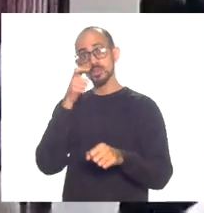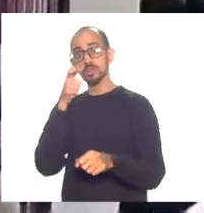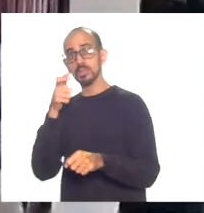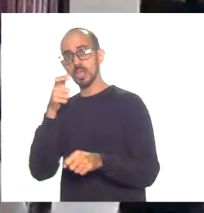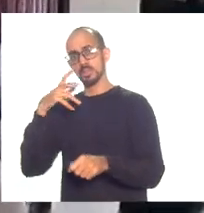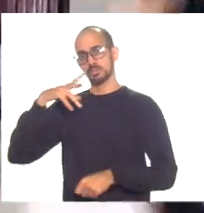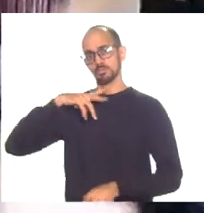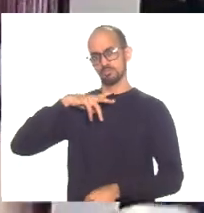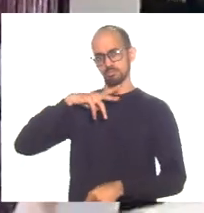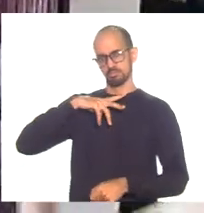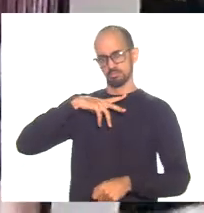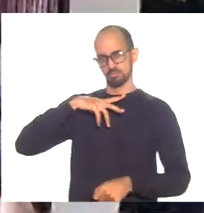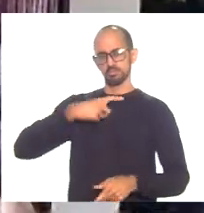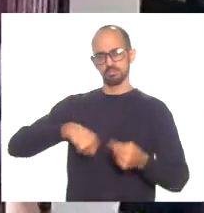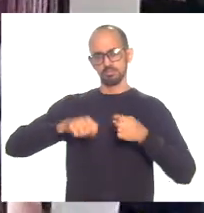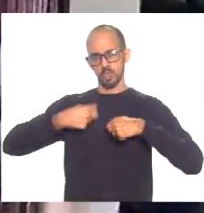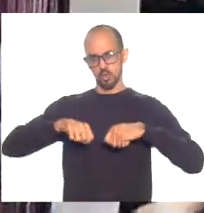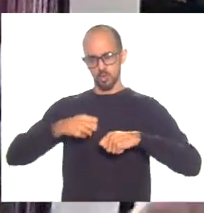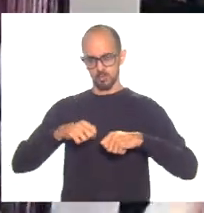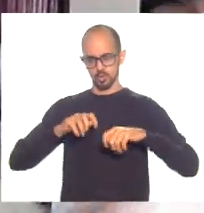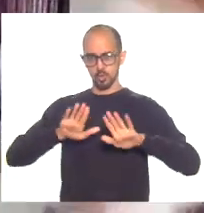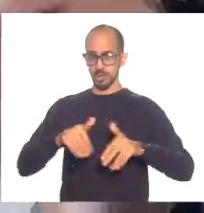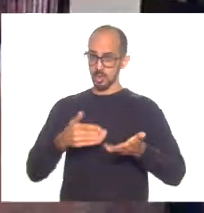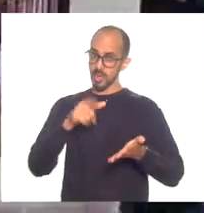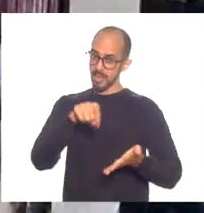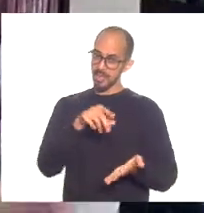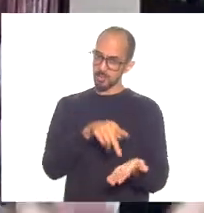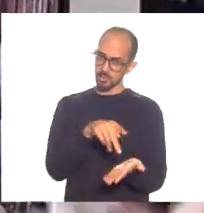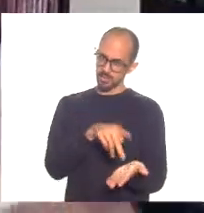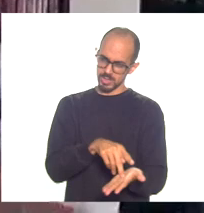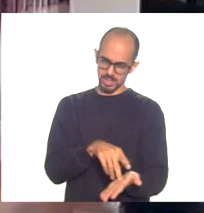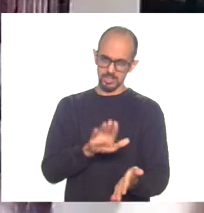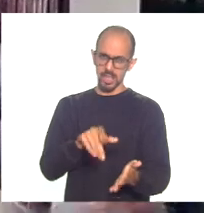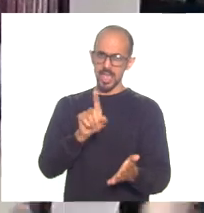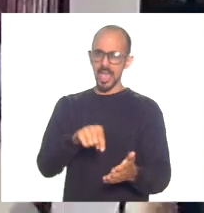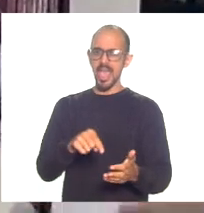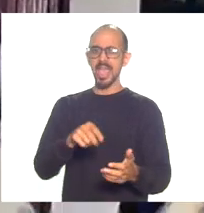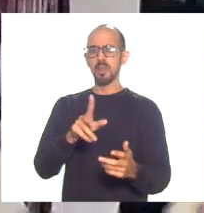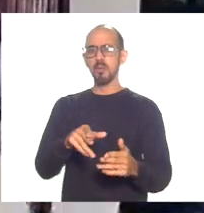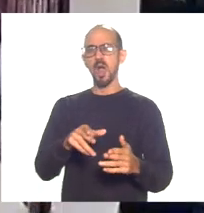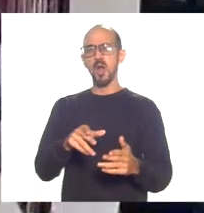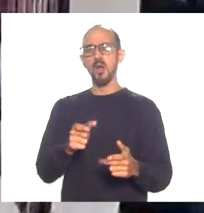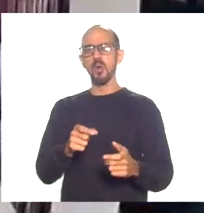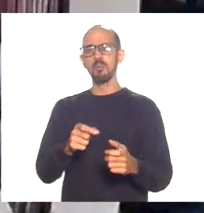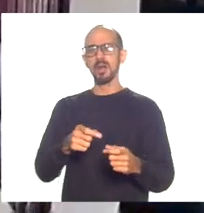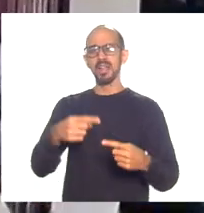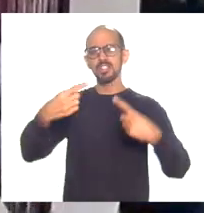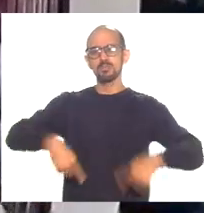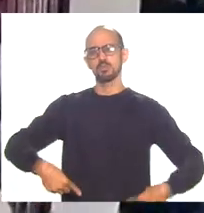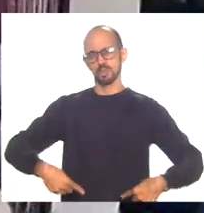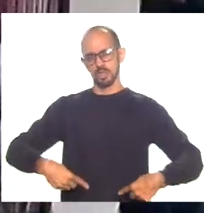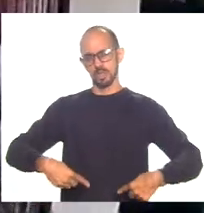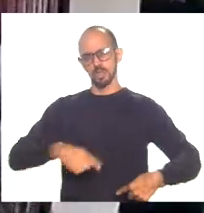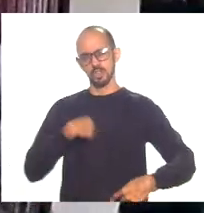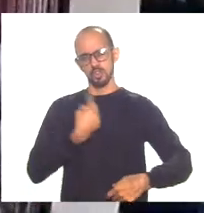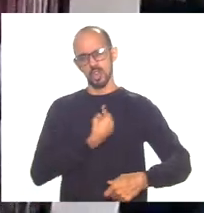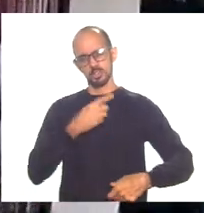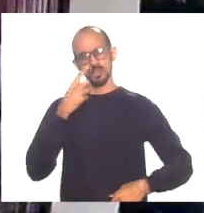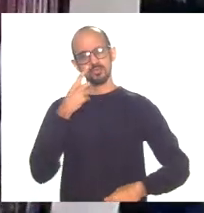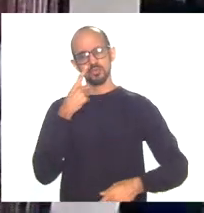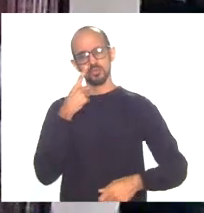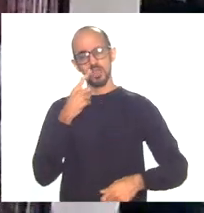interesses econômicos. Essa é que é a realidade. Então, é uma queda de braço que nós estamos assistindo. E vamos